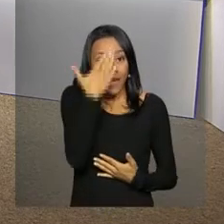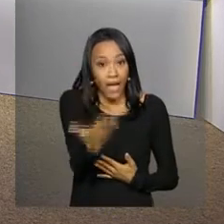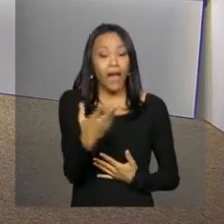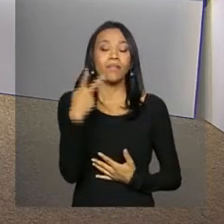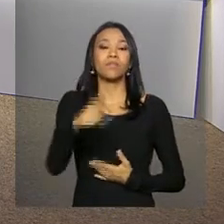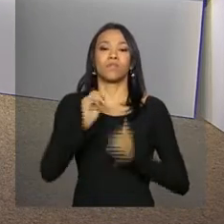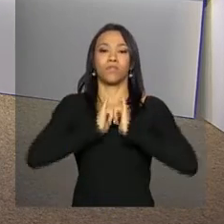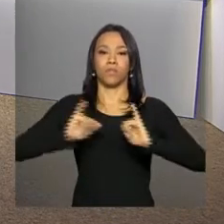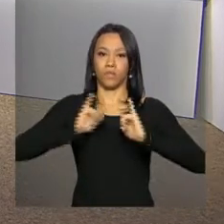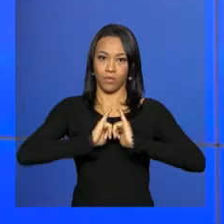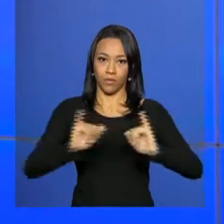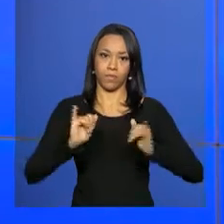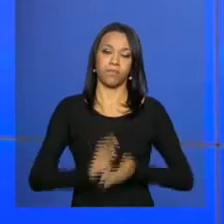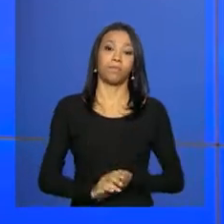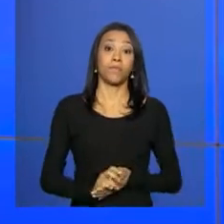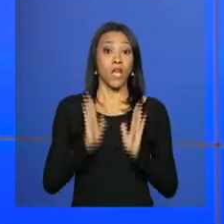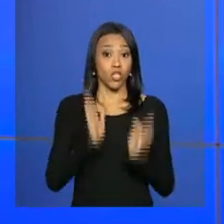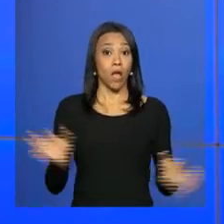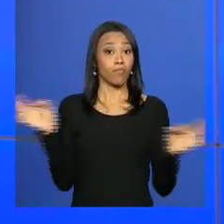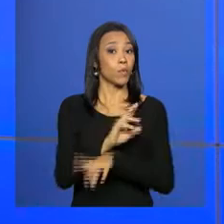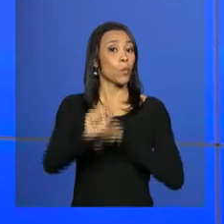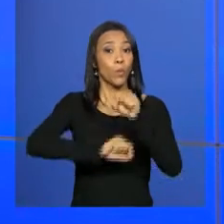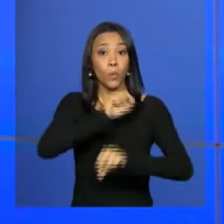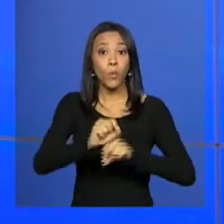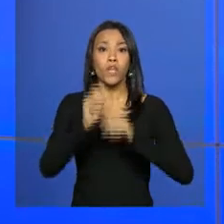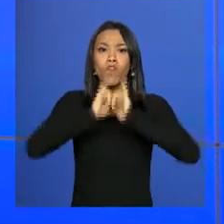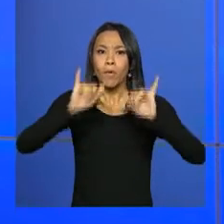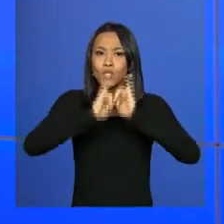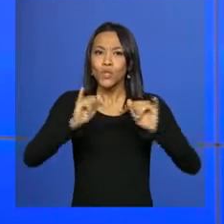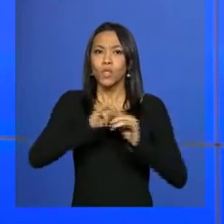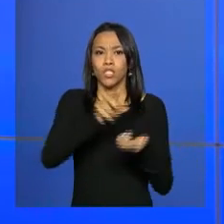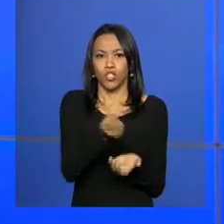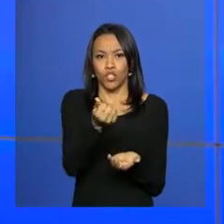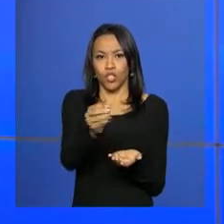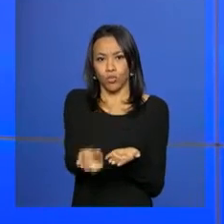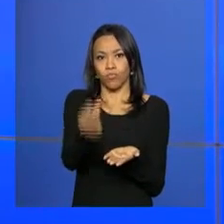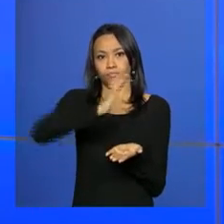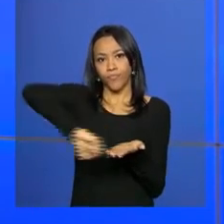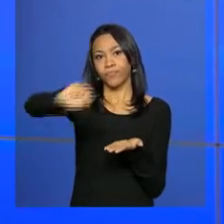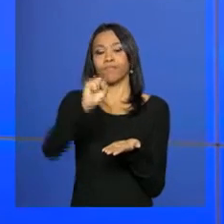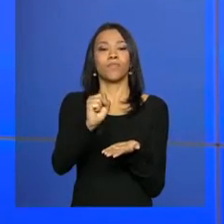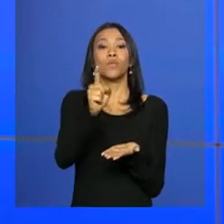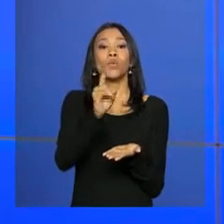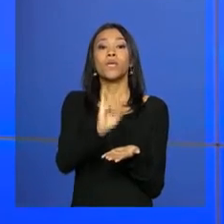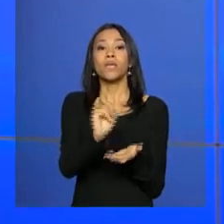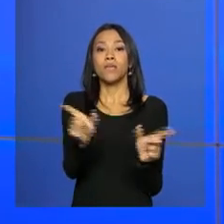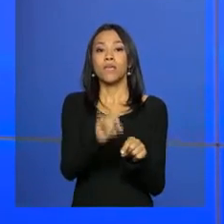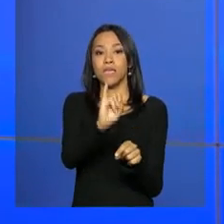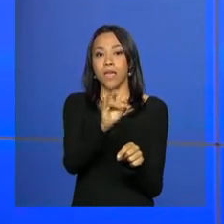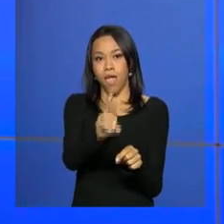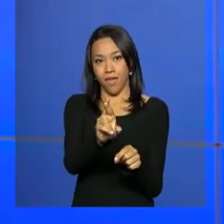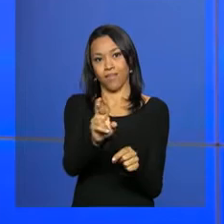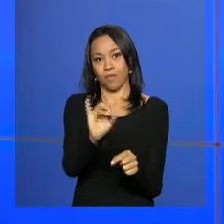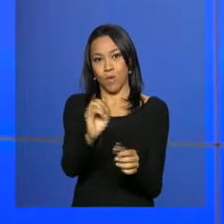suas informações já estão disponíveis para consulta às informações de lotes residuais de restituição do imposto de renda pessoa